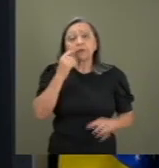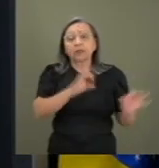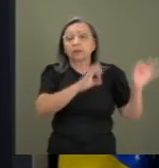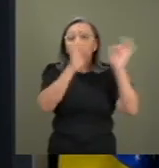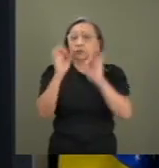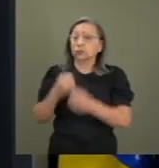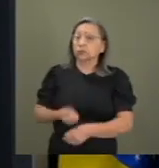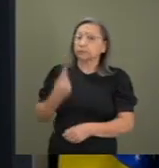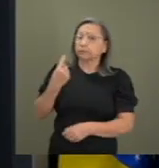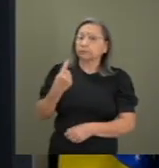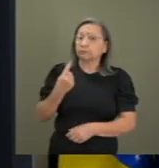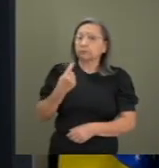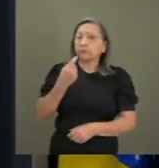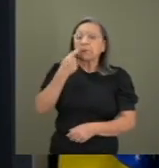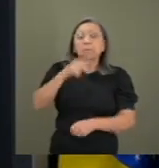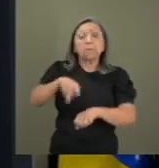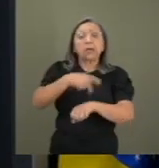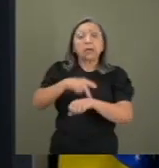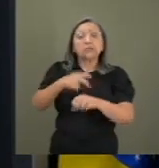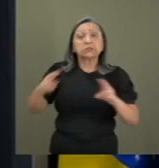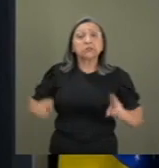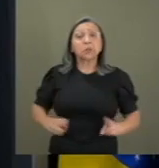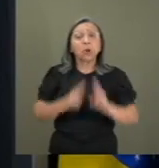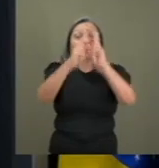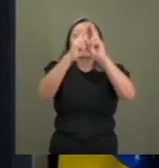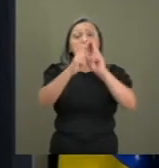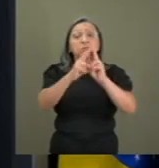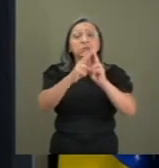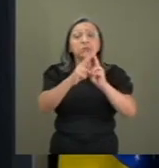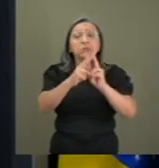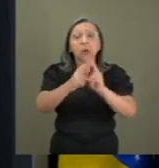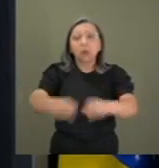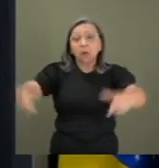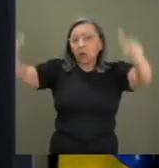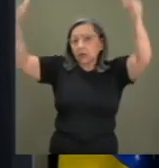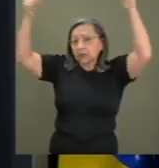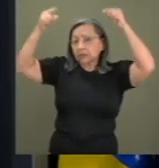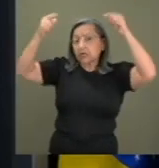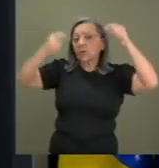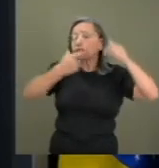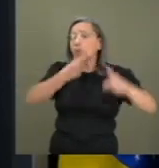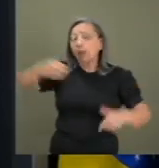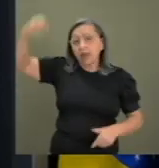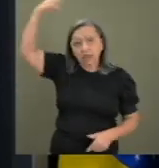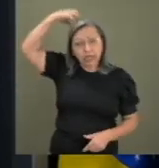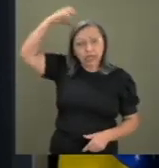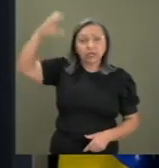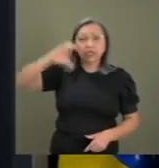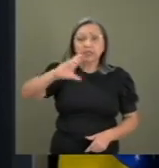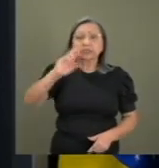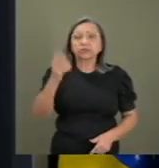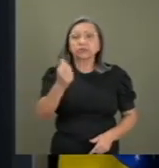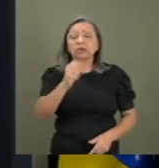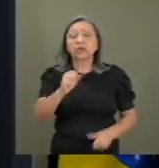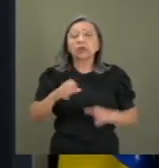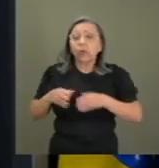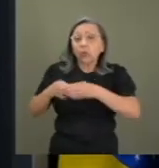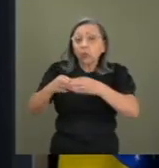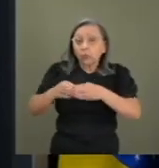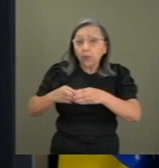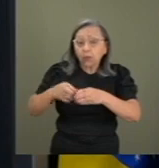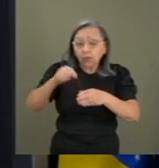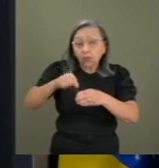coroação do rei Charles em Londres, 6 de maio, a comitiva do presidente Lula gastou cerca de 3 milhões de